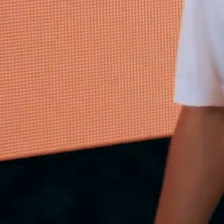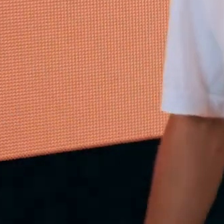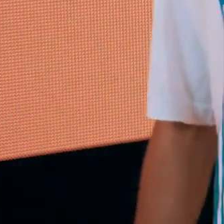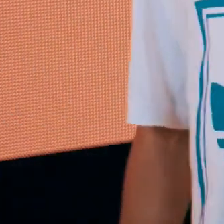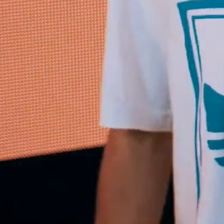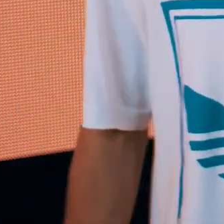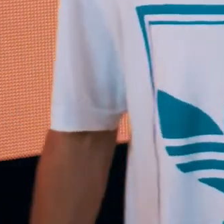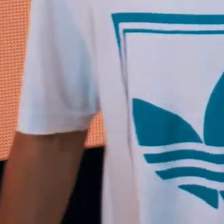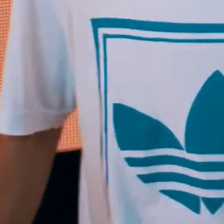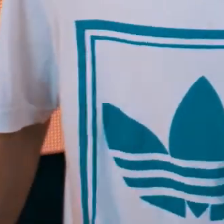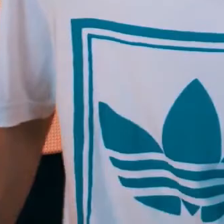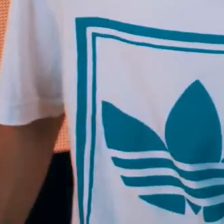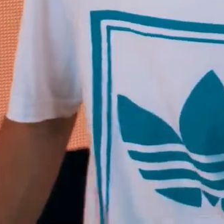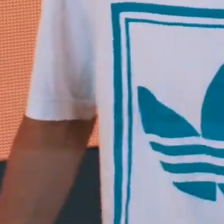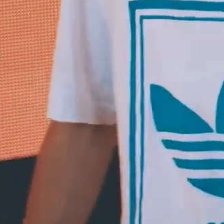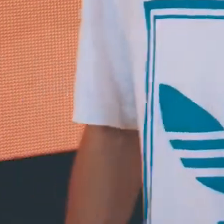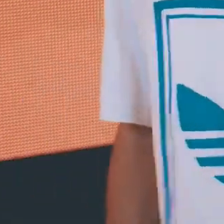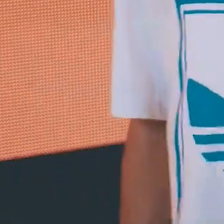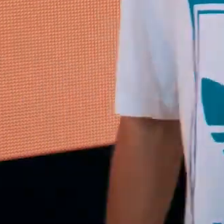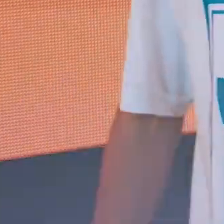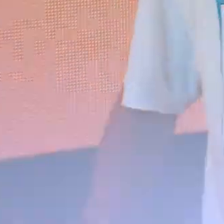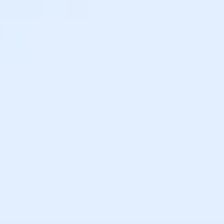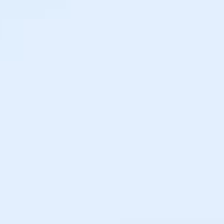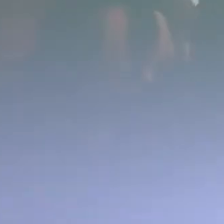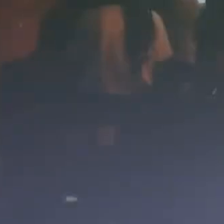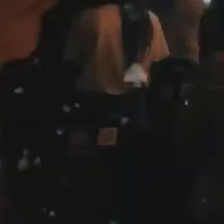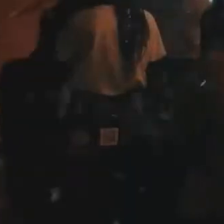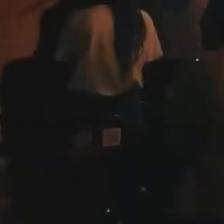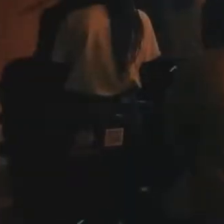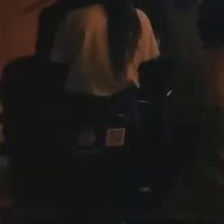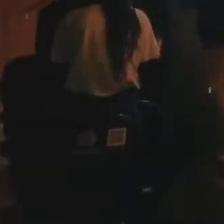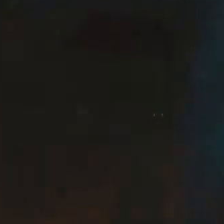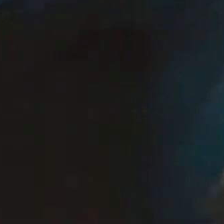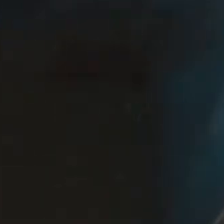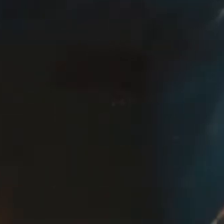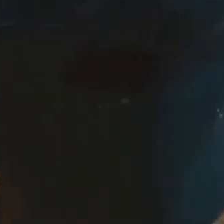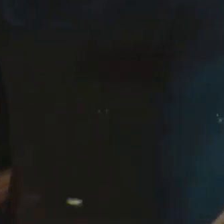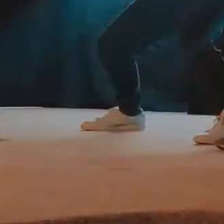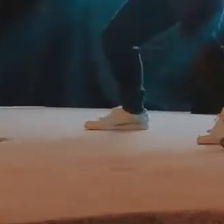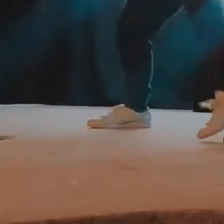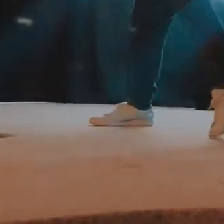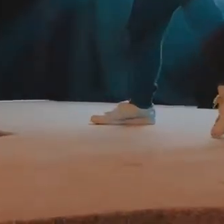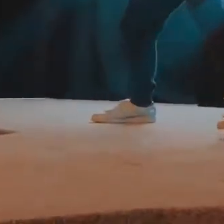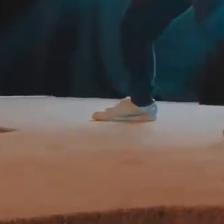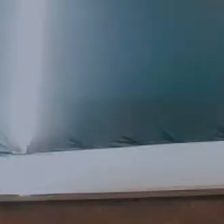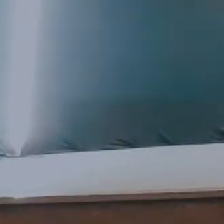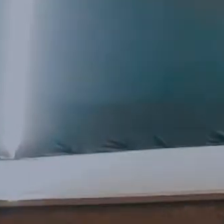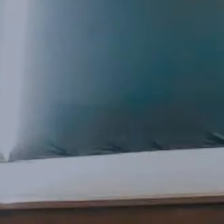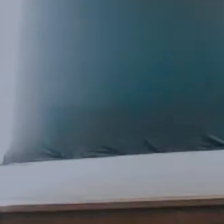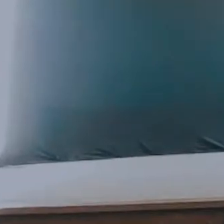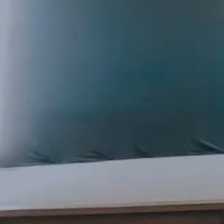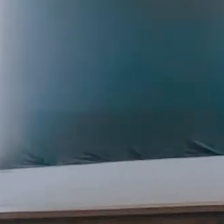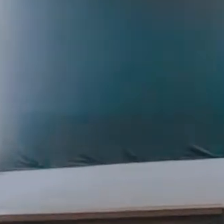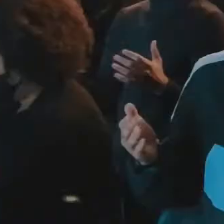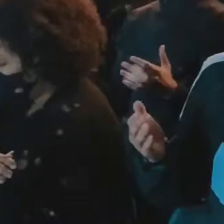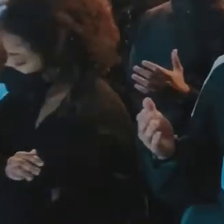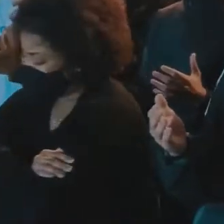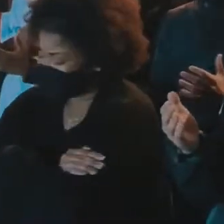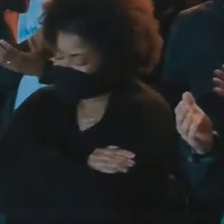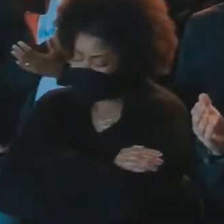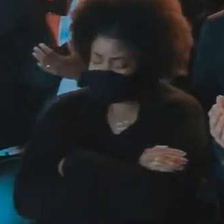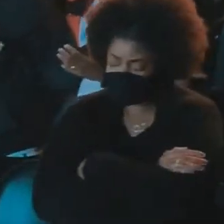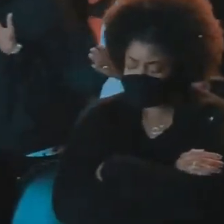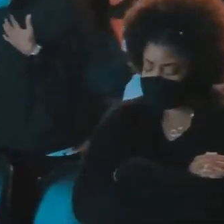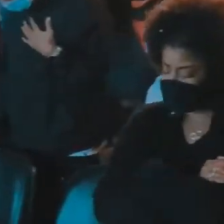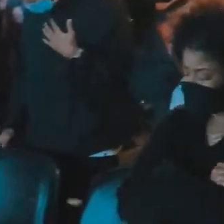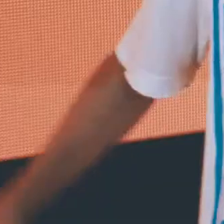algumas programações do nosso departamento para vocês. Começando com a nossa segunda diferente, que é o culto de adolescentes aqui da ADEVEC, às 19 horas no